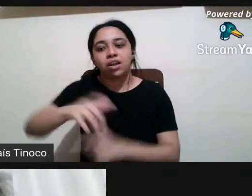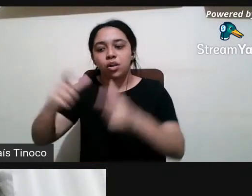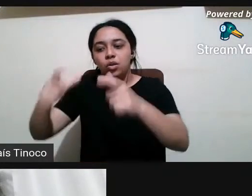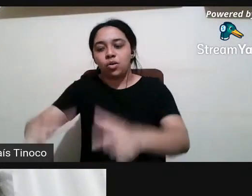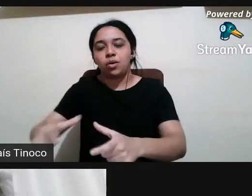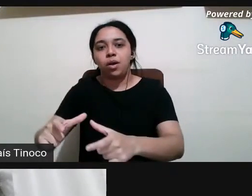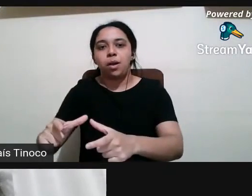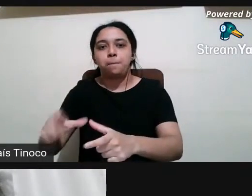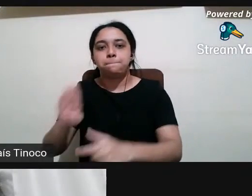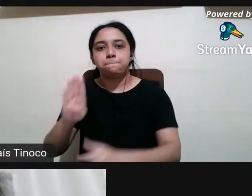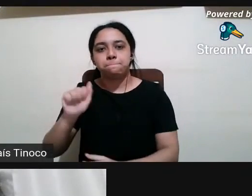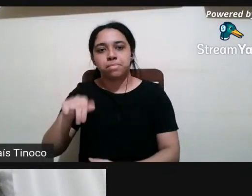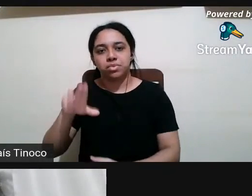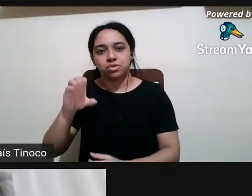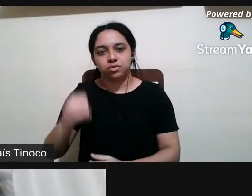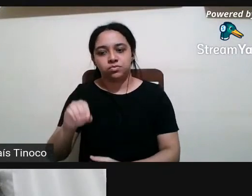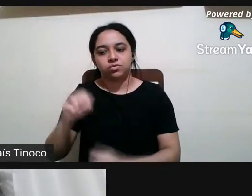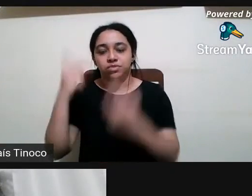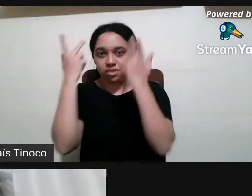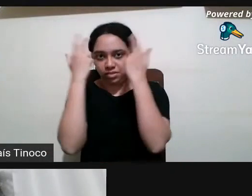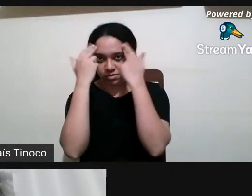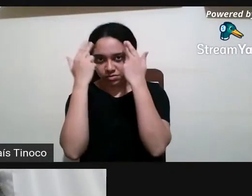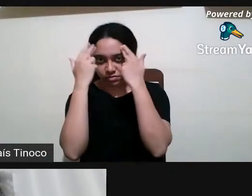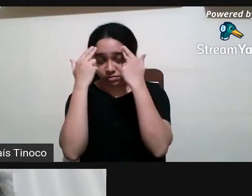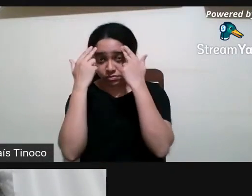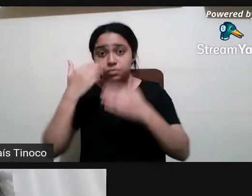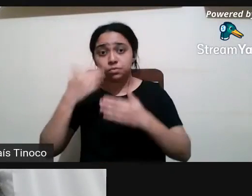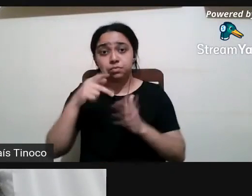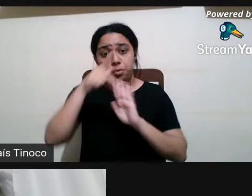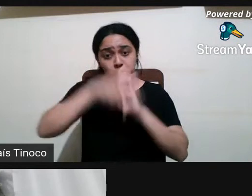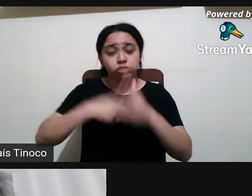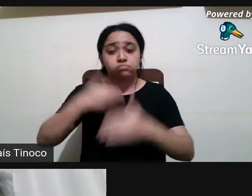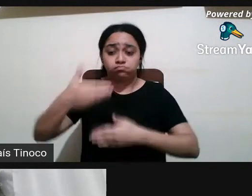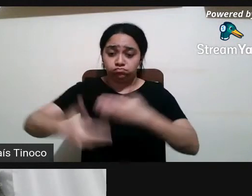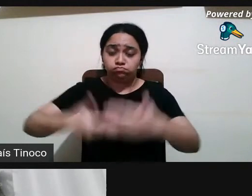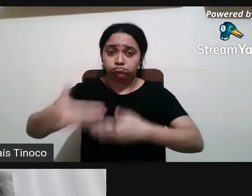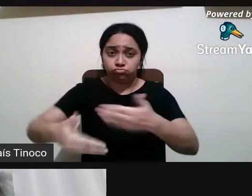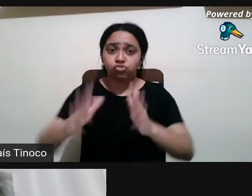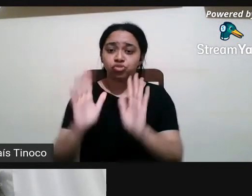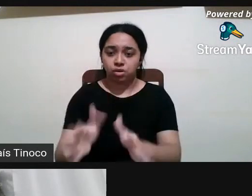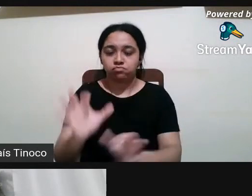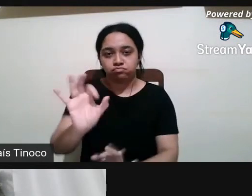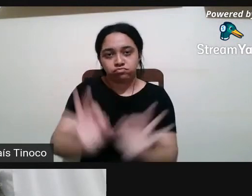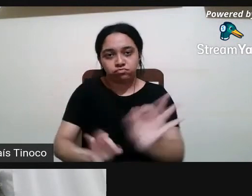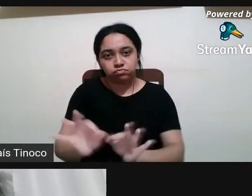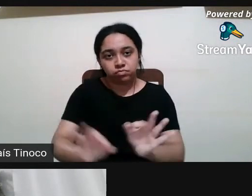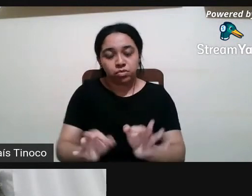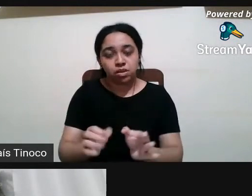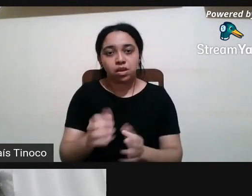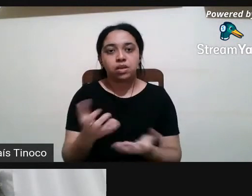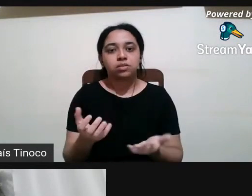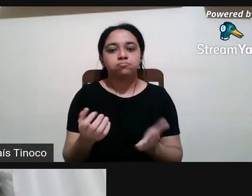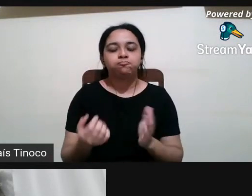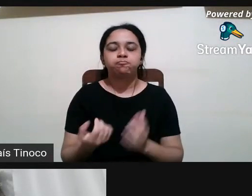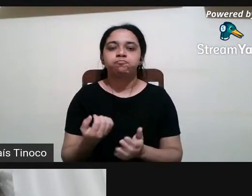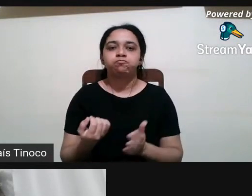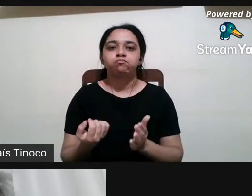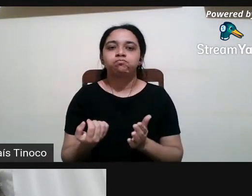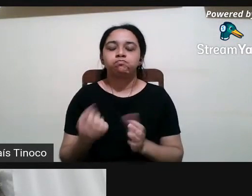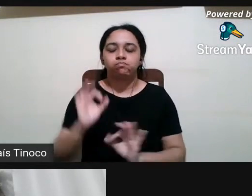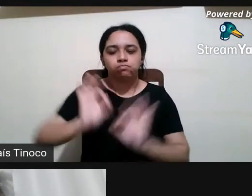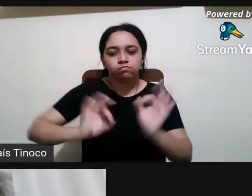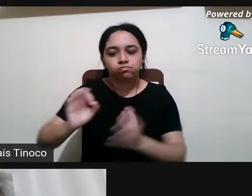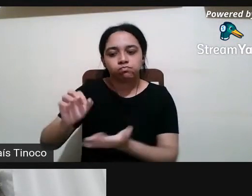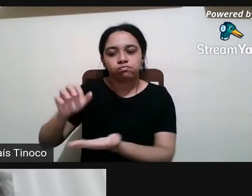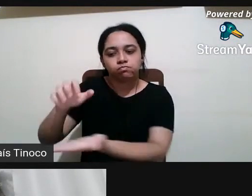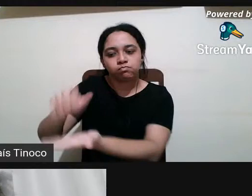nosso que já está em andamento. Nós estamos agora espacializando e identificar esse padrão espacial, mas também identificar